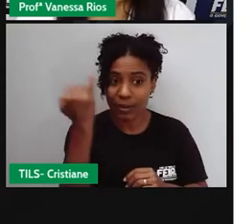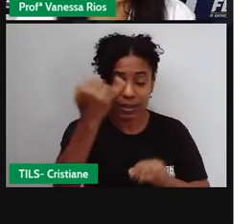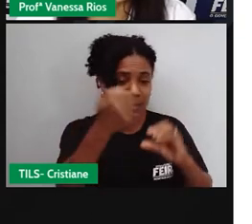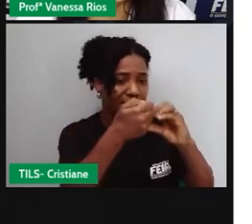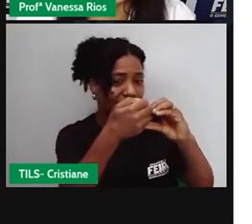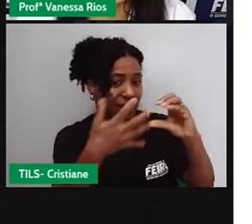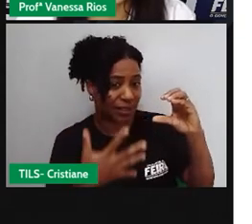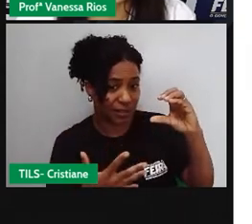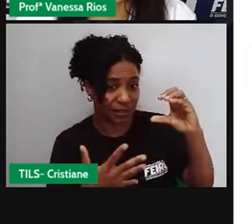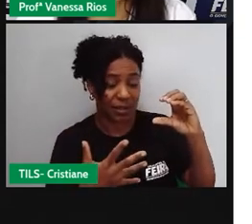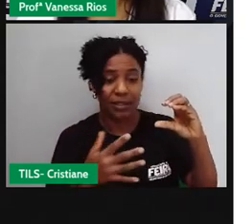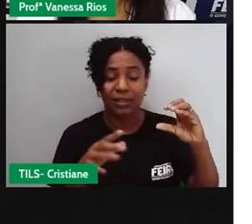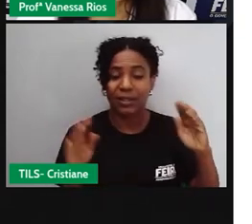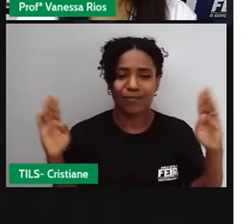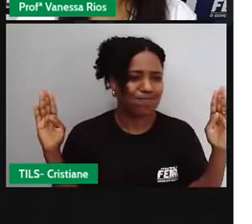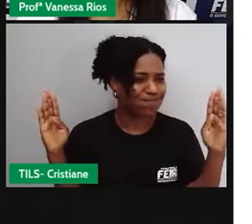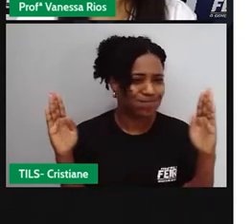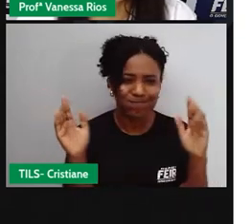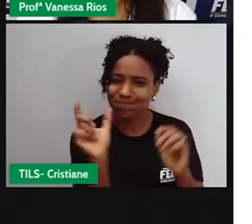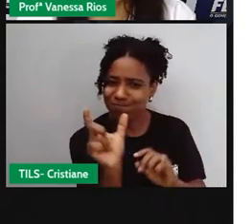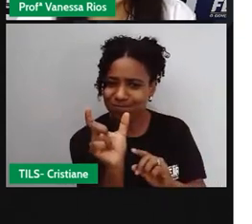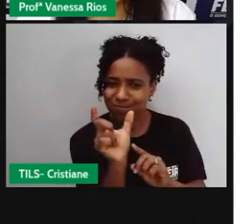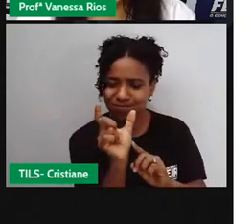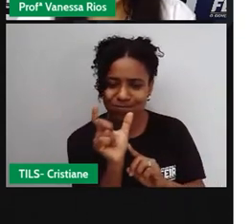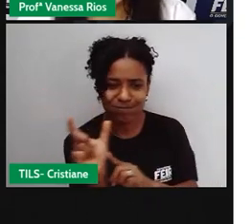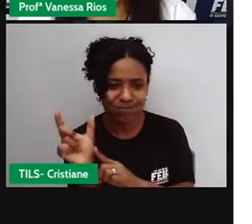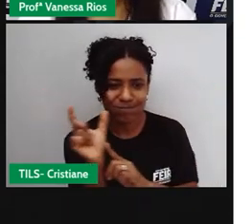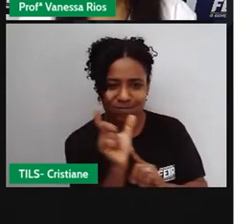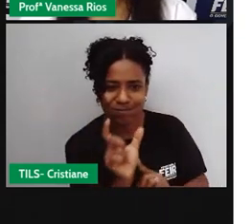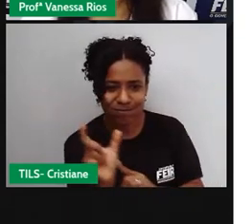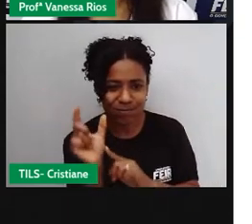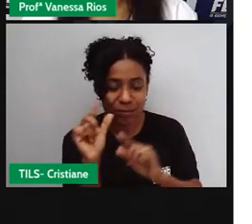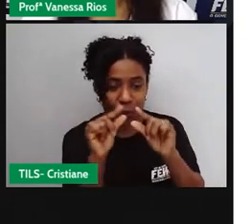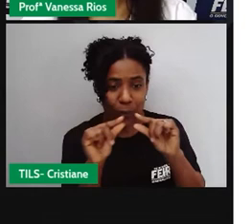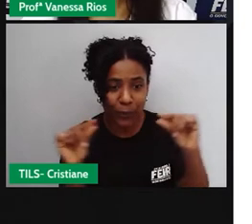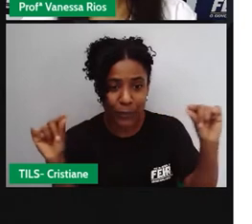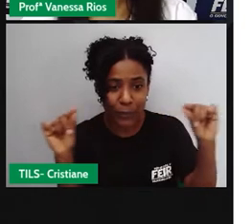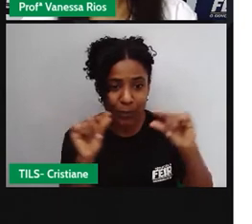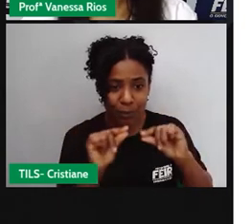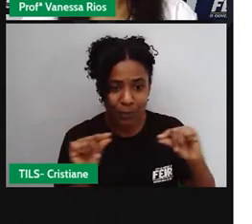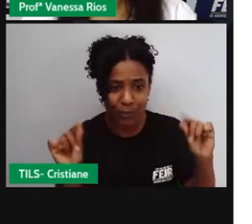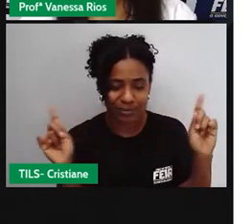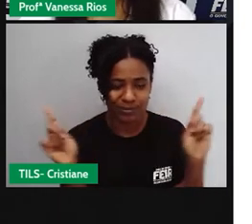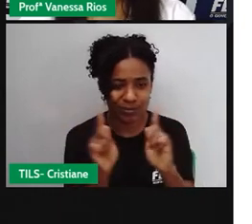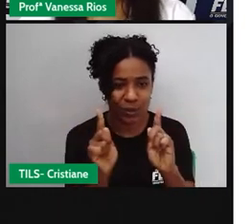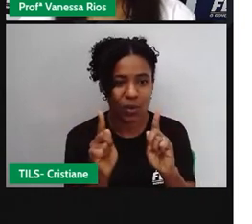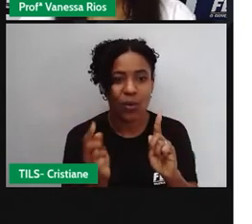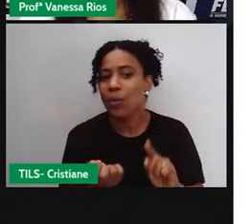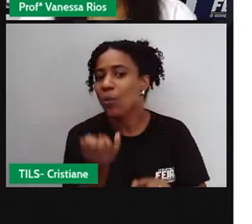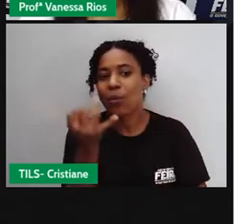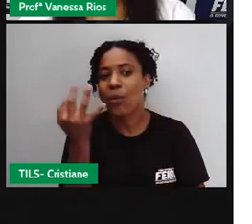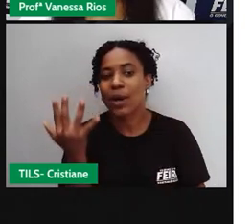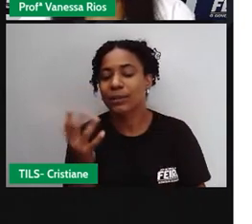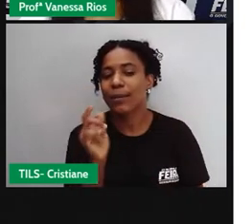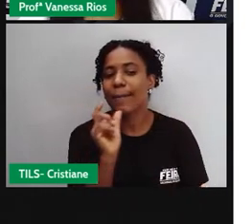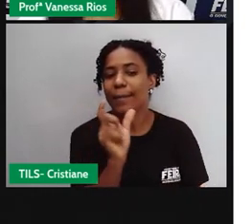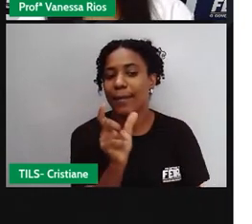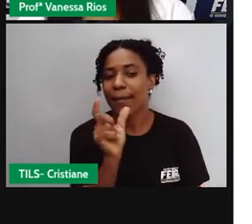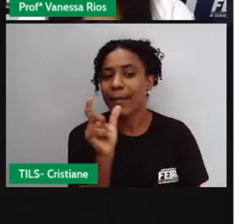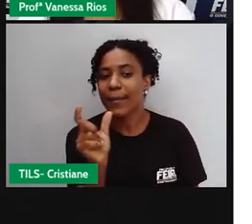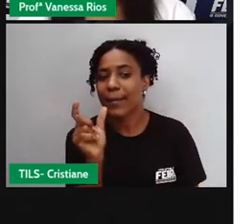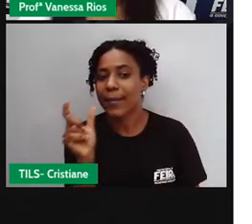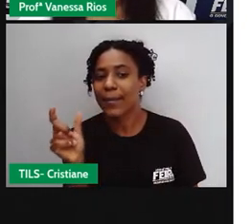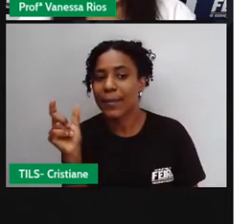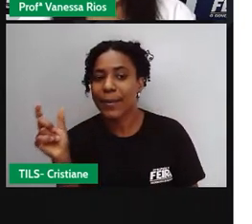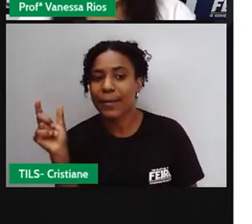característica. A questão de metrificar os versos corresponde a entender aí quantas sílabas terão